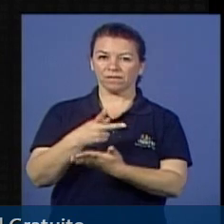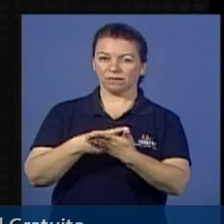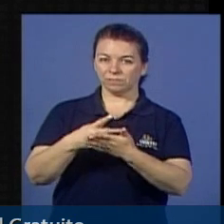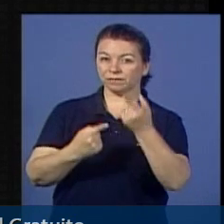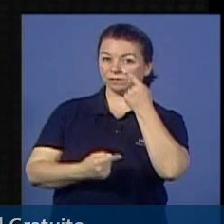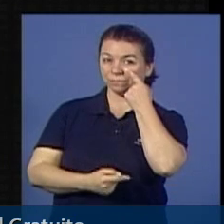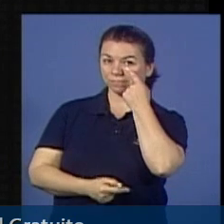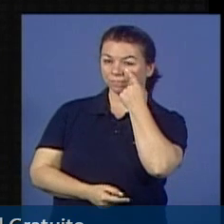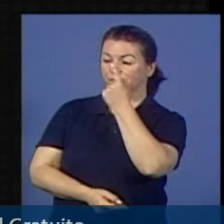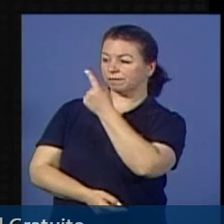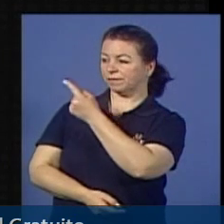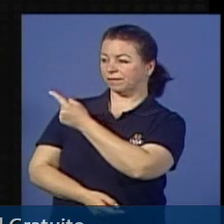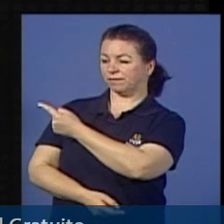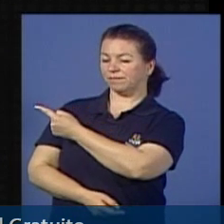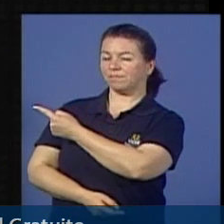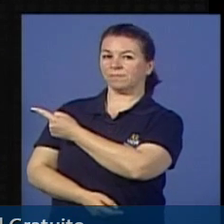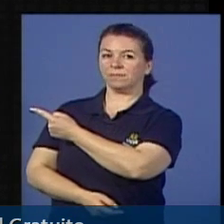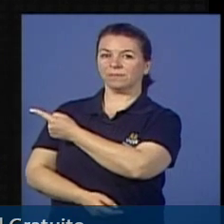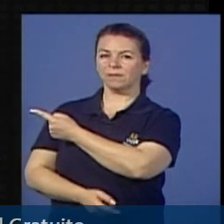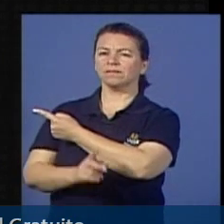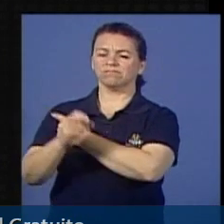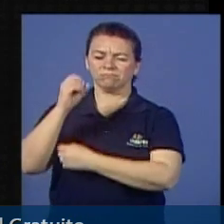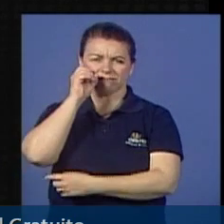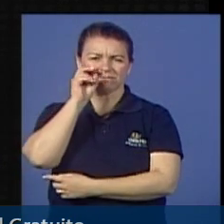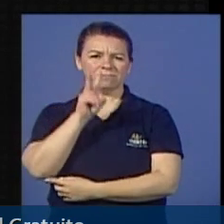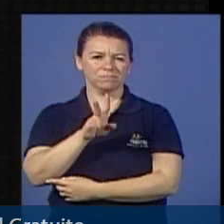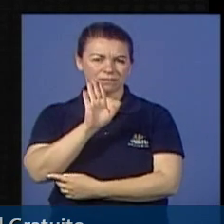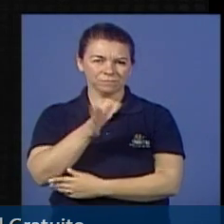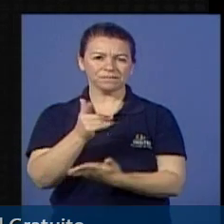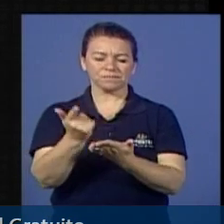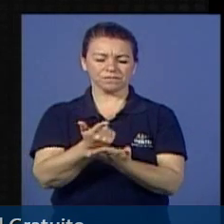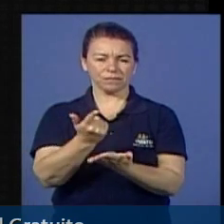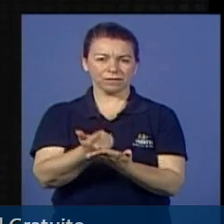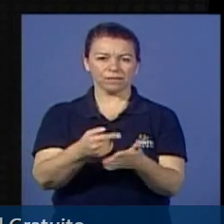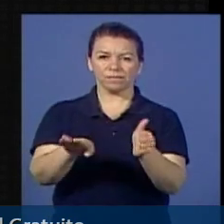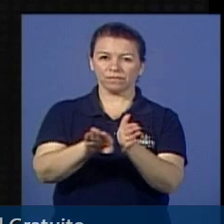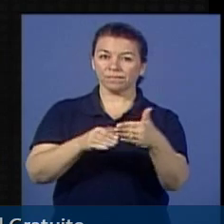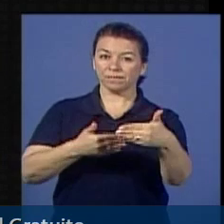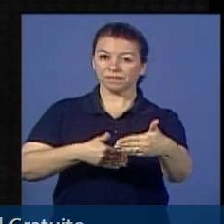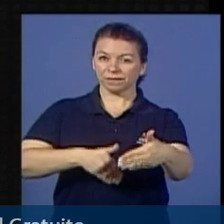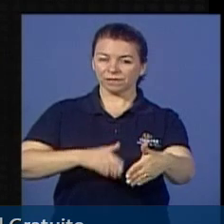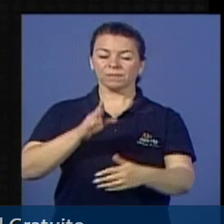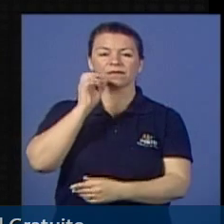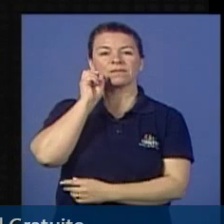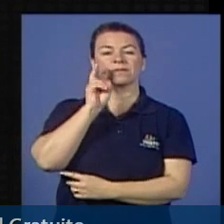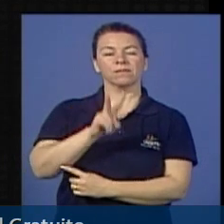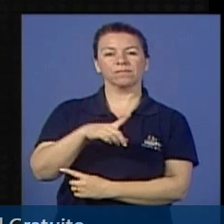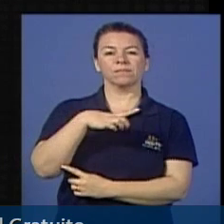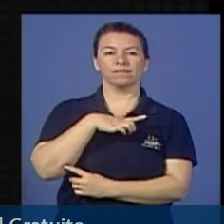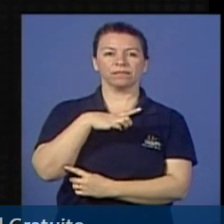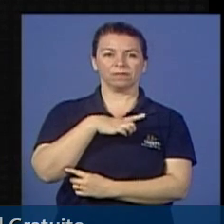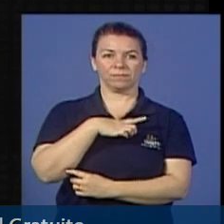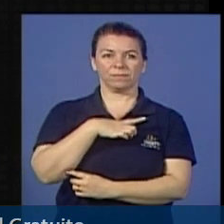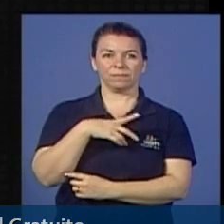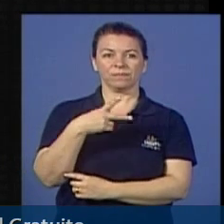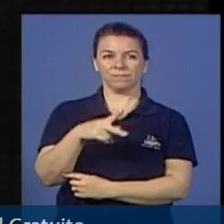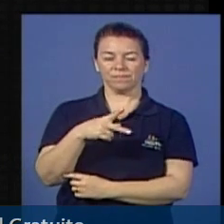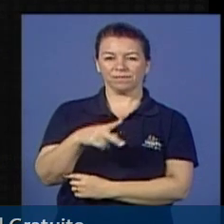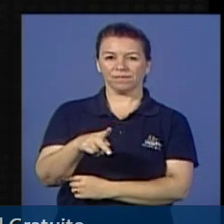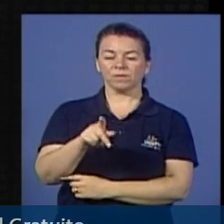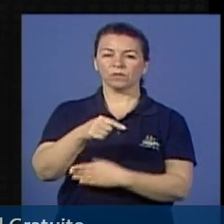você já viu algumas vezes, essa imagem, em livros e até em provas você já viu. Que é justamente aqui nós temos o meu chará, o